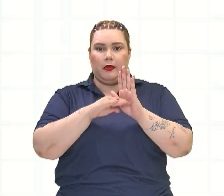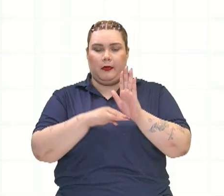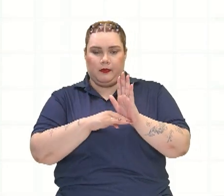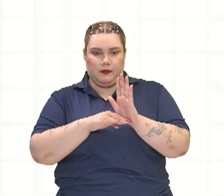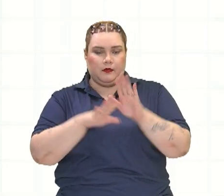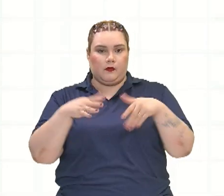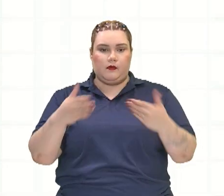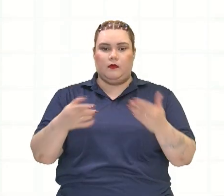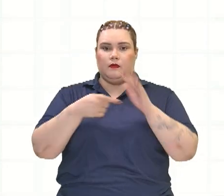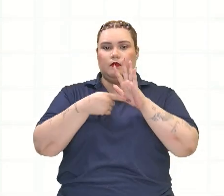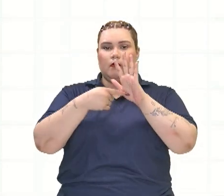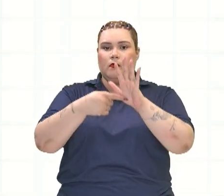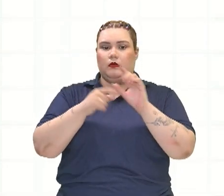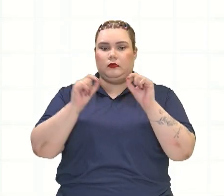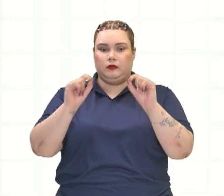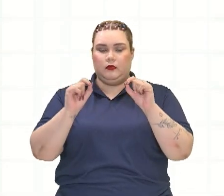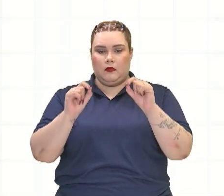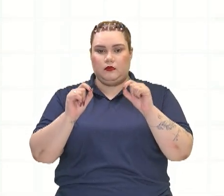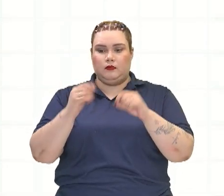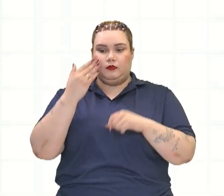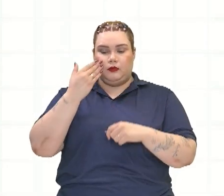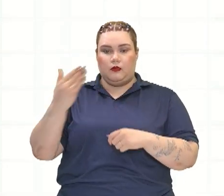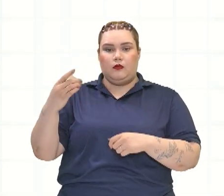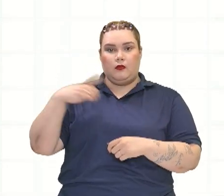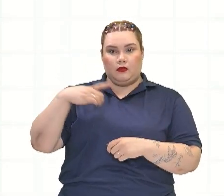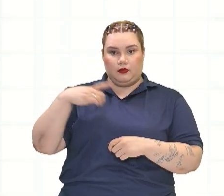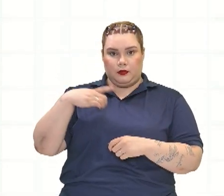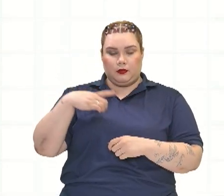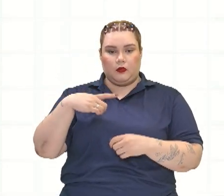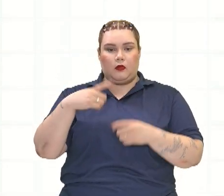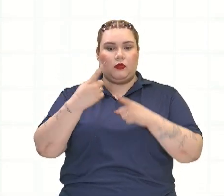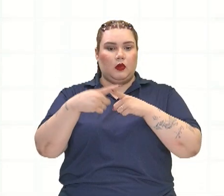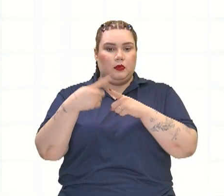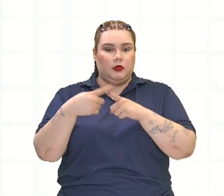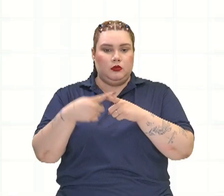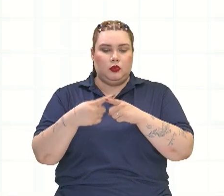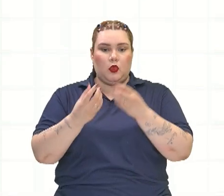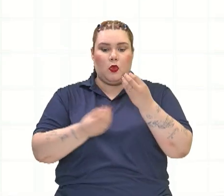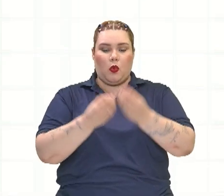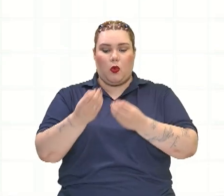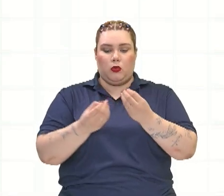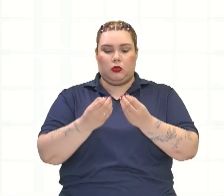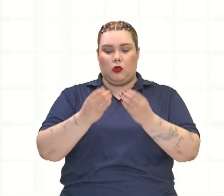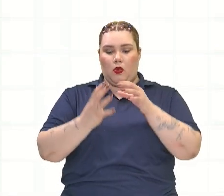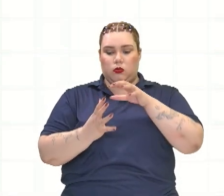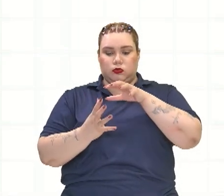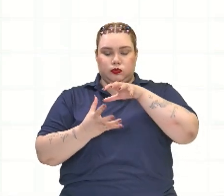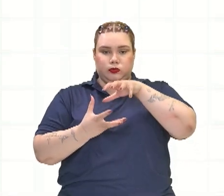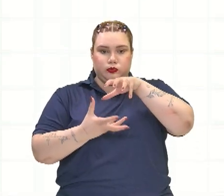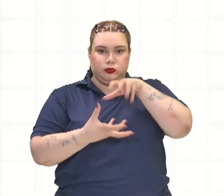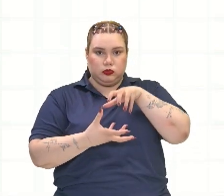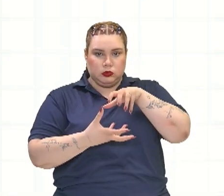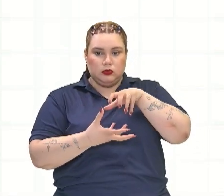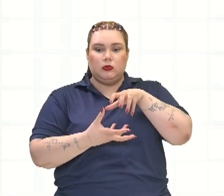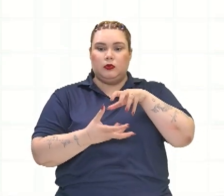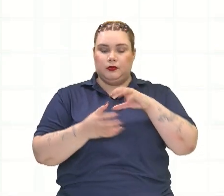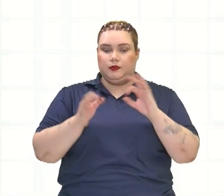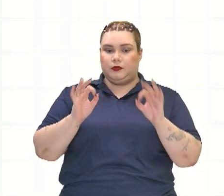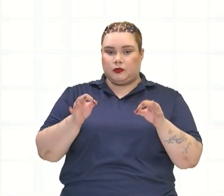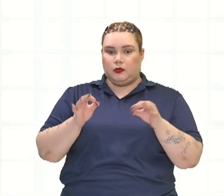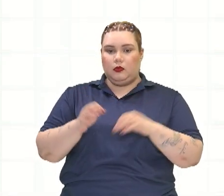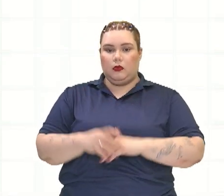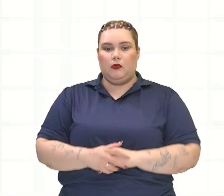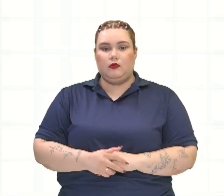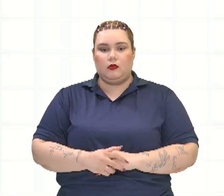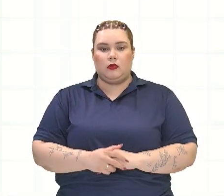nós temos aí que essas zonas existem por conta da forma do nosso planeta, né? Por